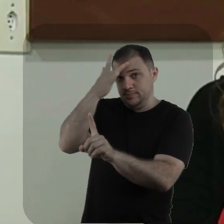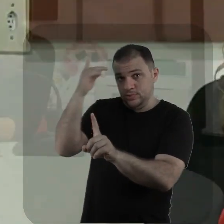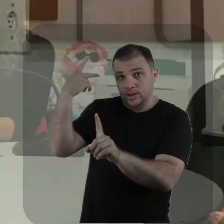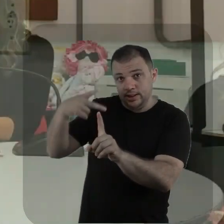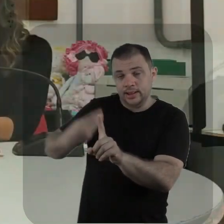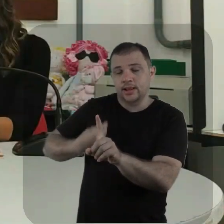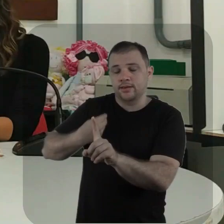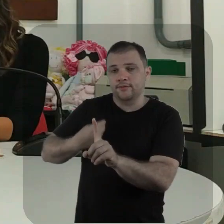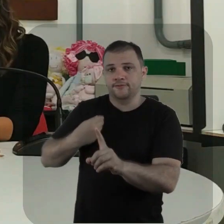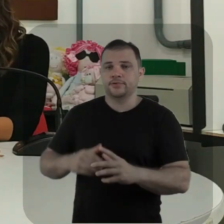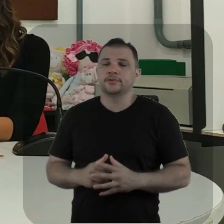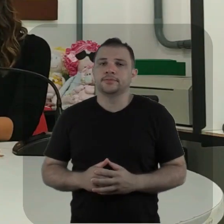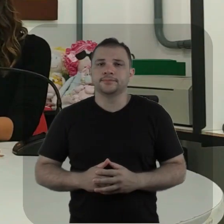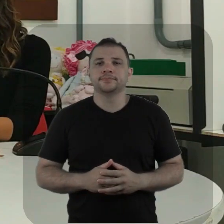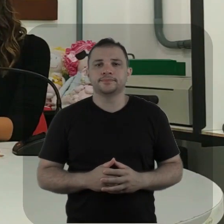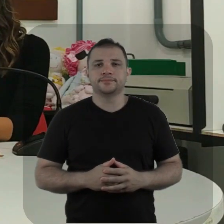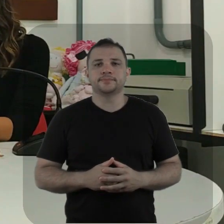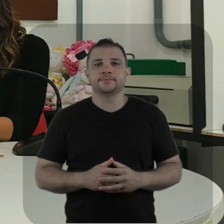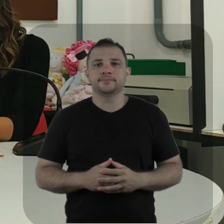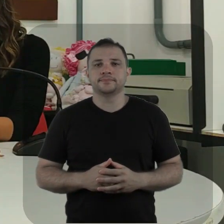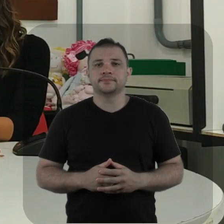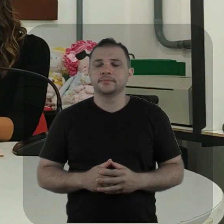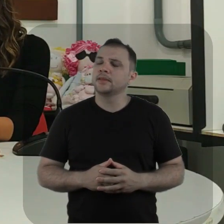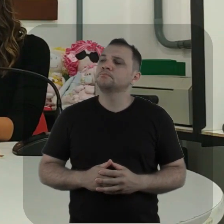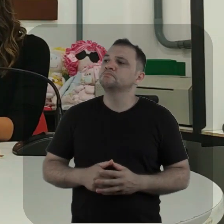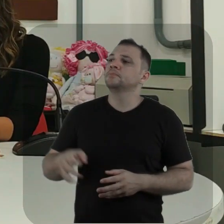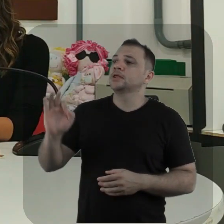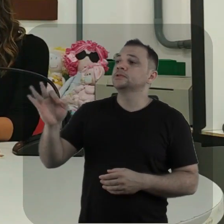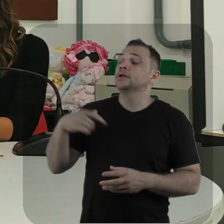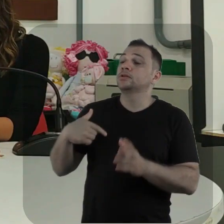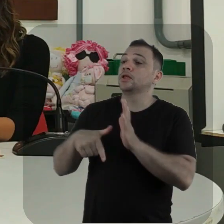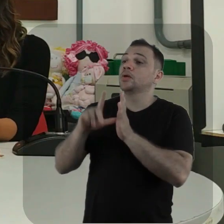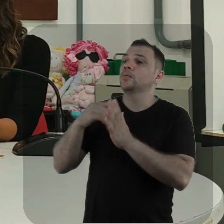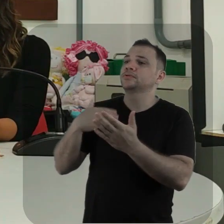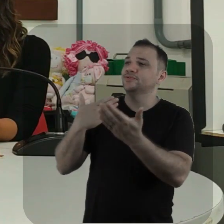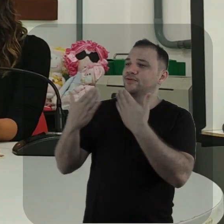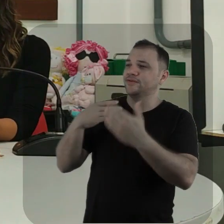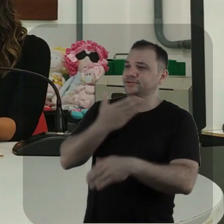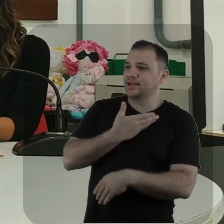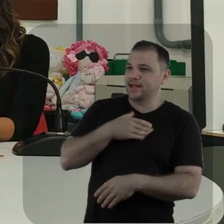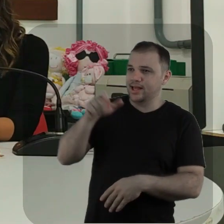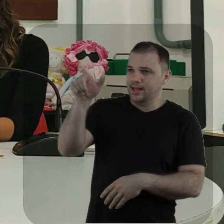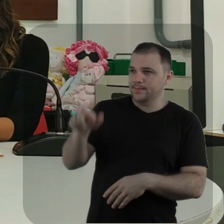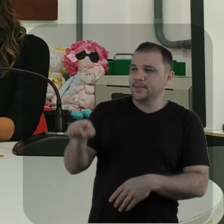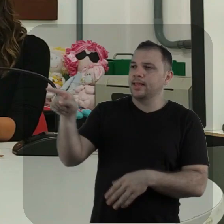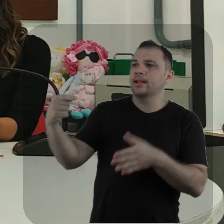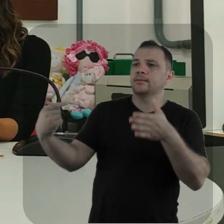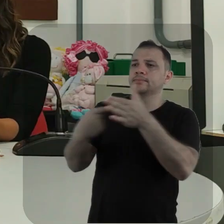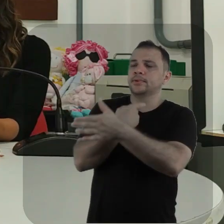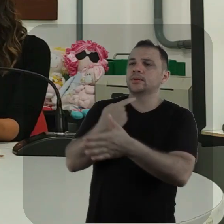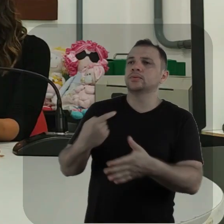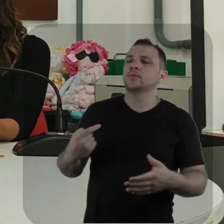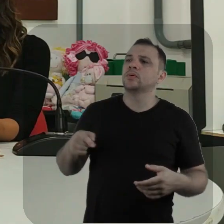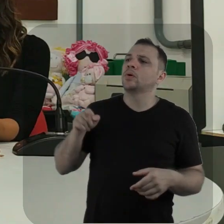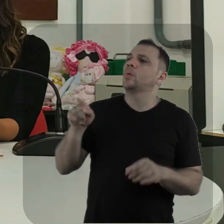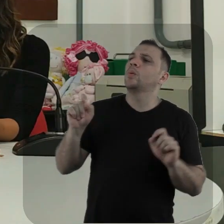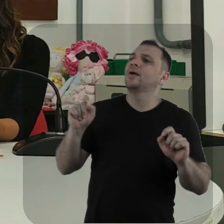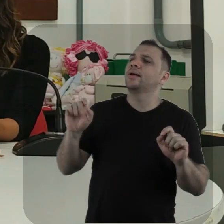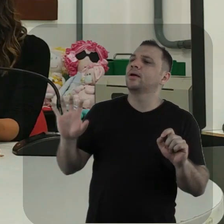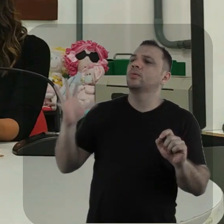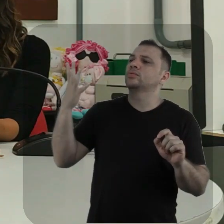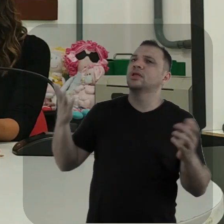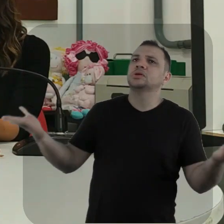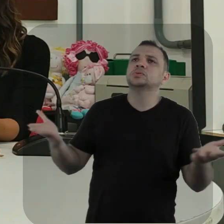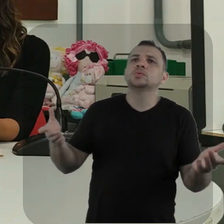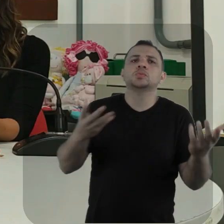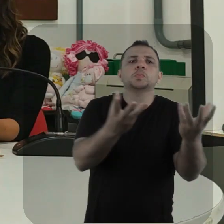realidade dela. Recentemente eu estava conversando, né, com uma amiga e ela me trouxe a seguinte questão: o que você acha que está acontecendo? Que as